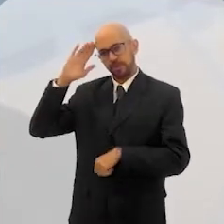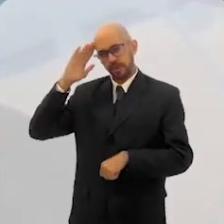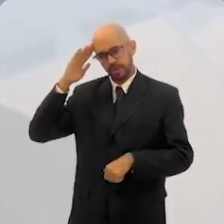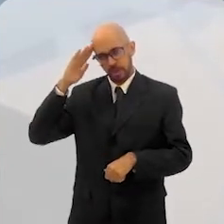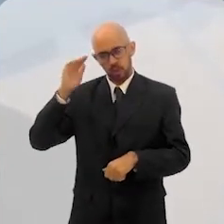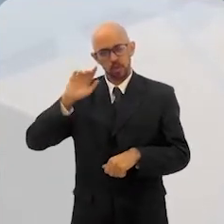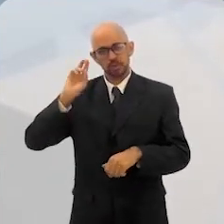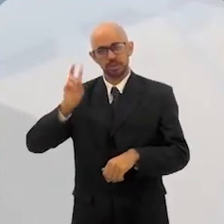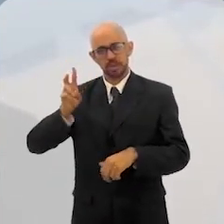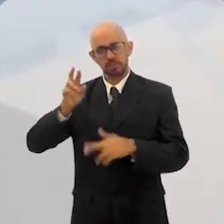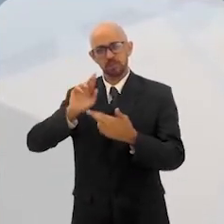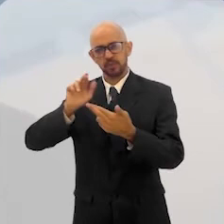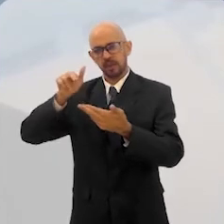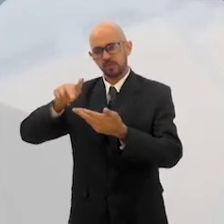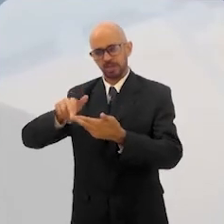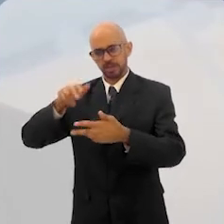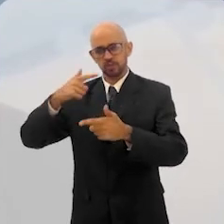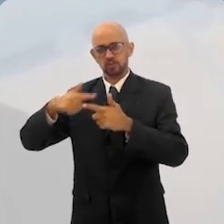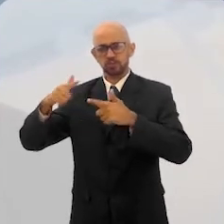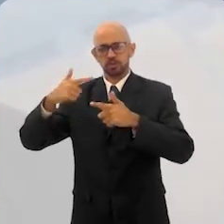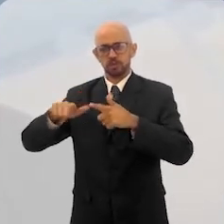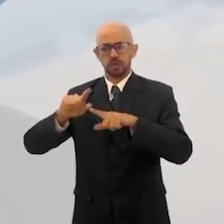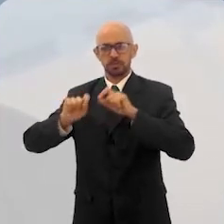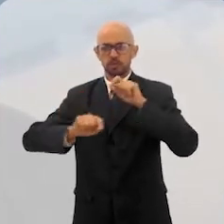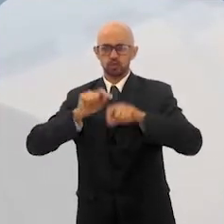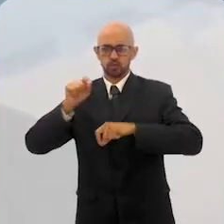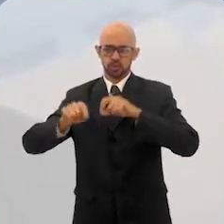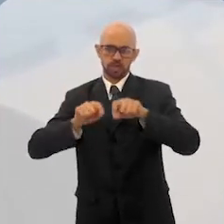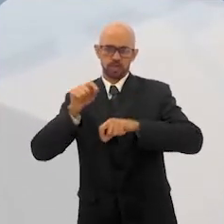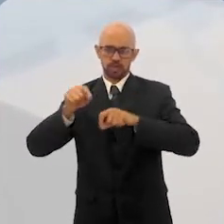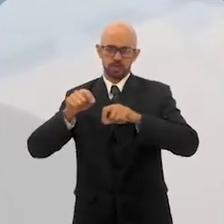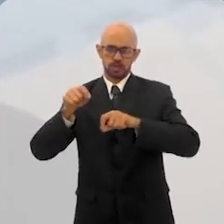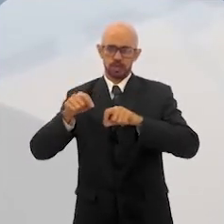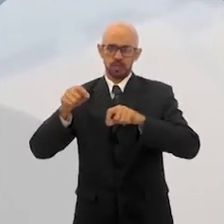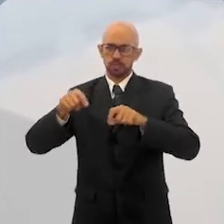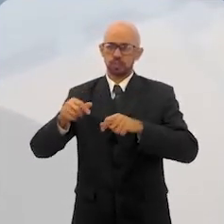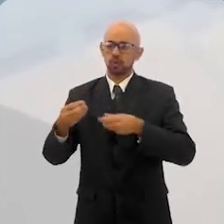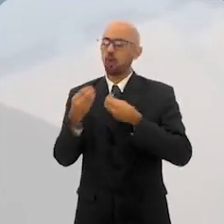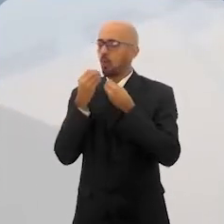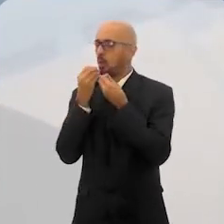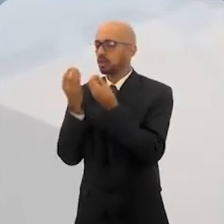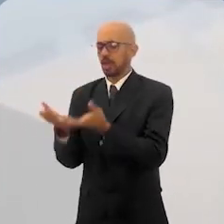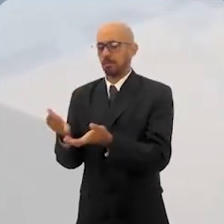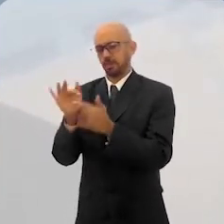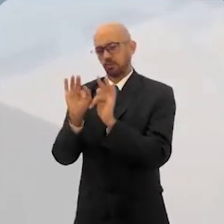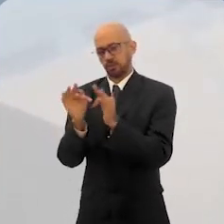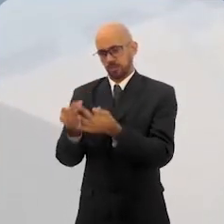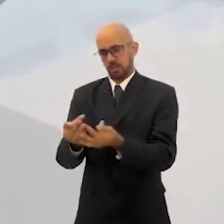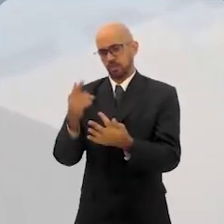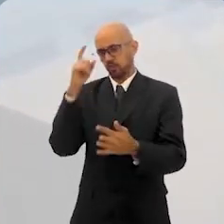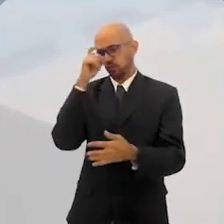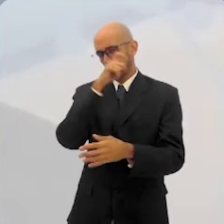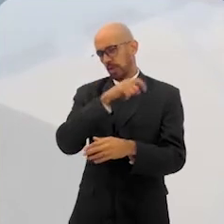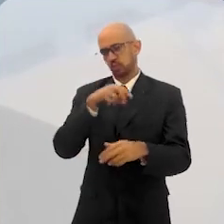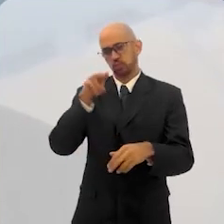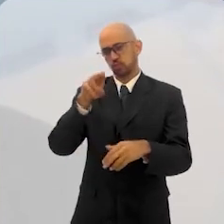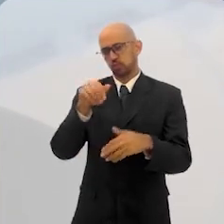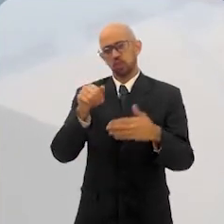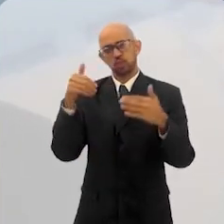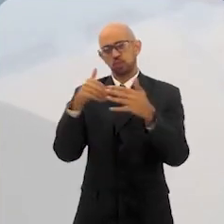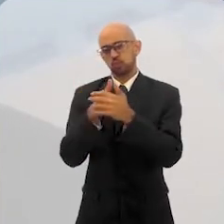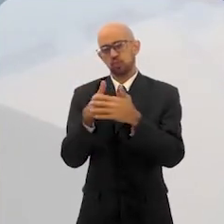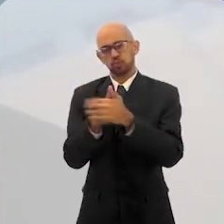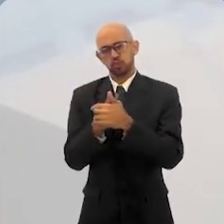compreender. Então, eu sempre tive a referência dos problemas a gente trazer para a família, assim, tipo, ah, dificuldade, nunca escondi